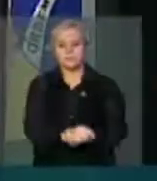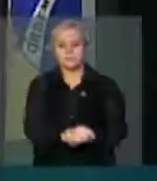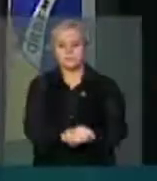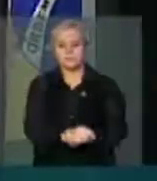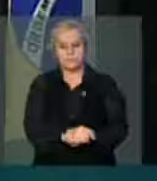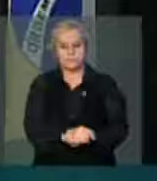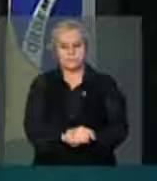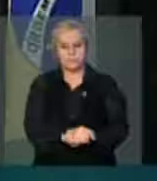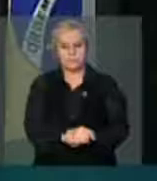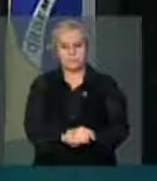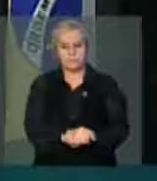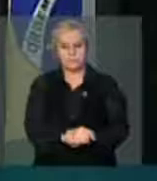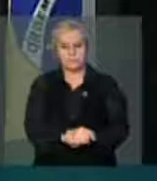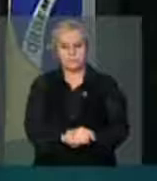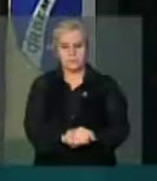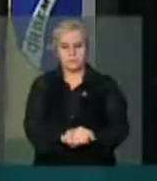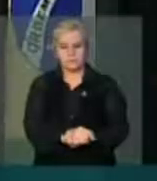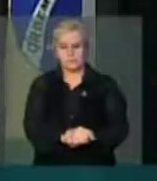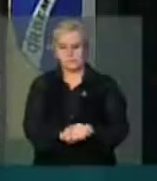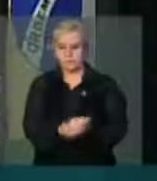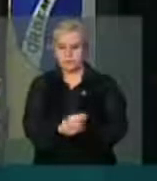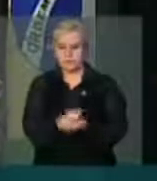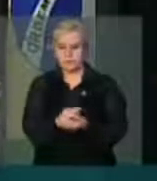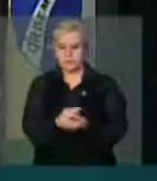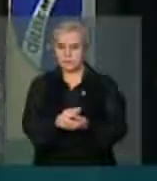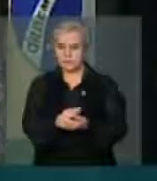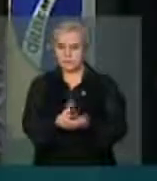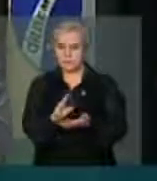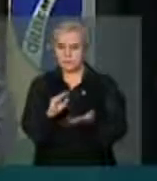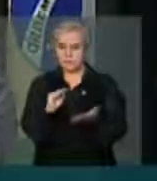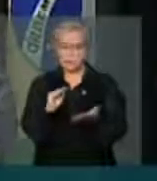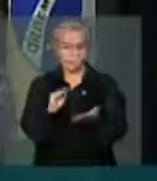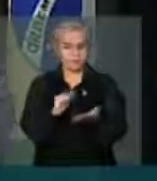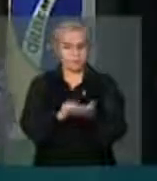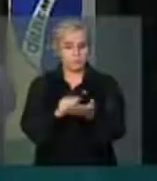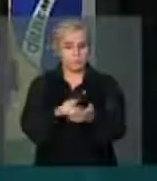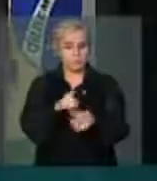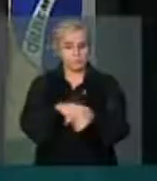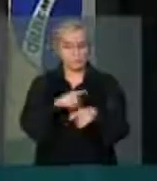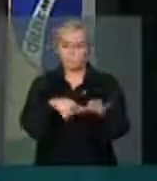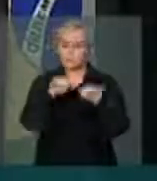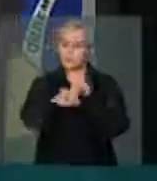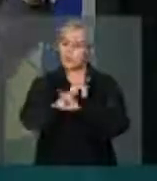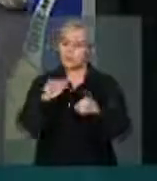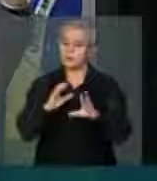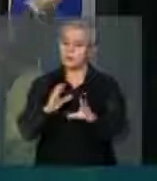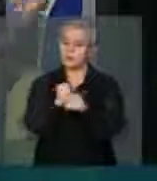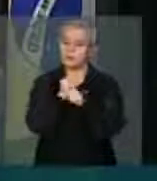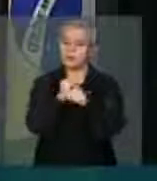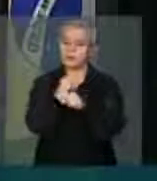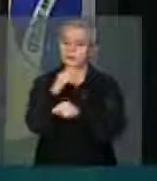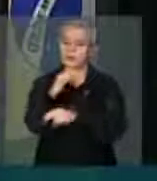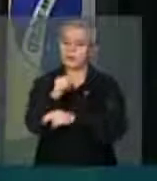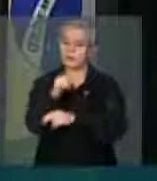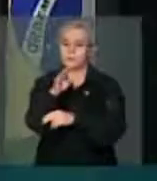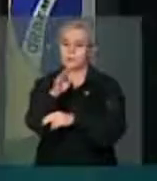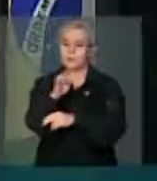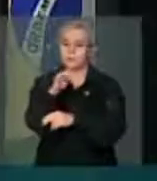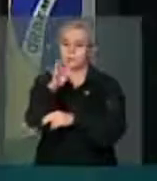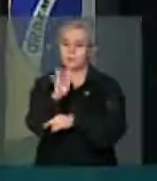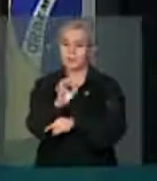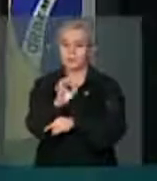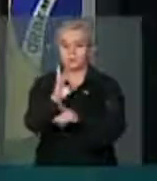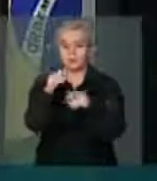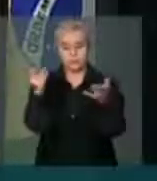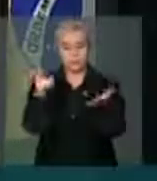presença que faltou na solenidade do anúncio de um pacote requentado, como feito